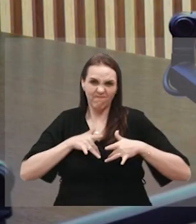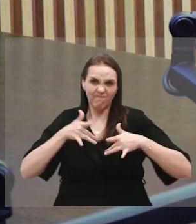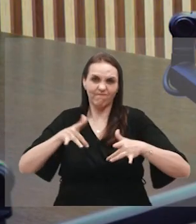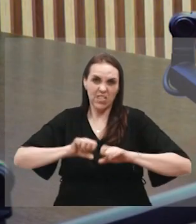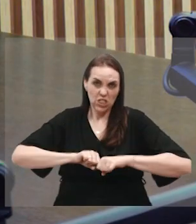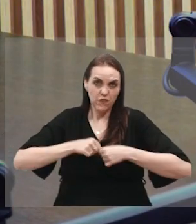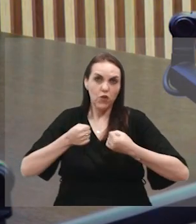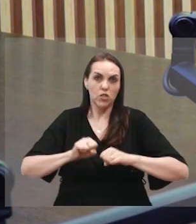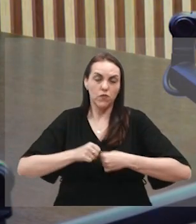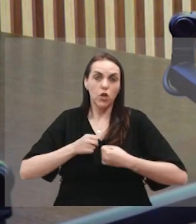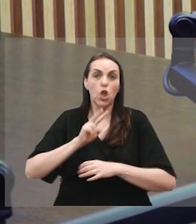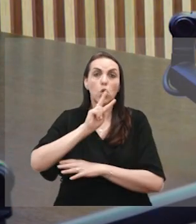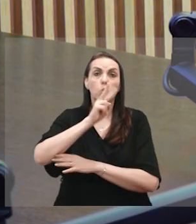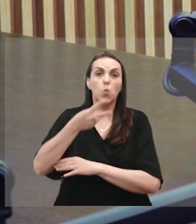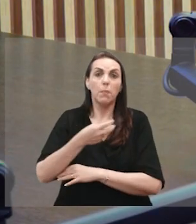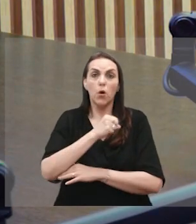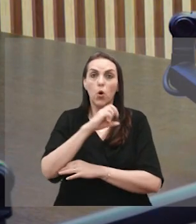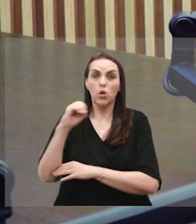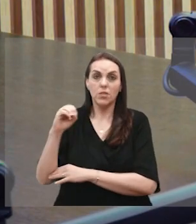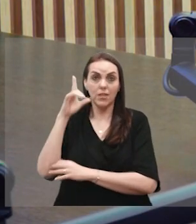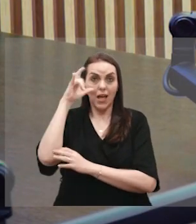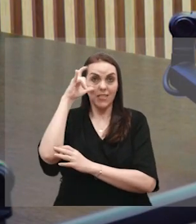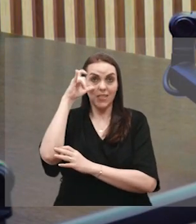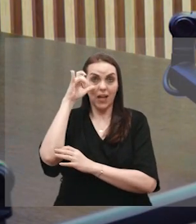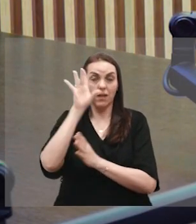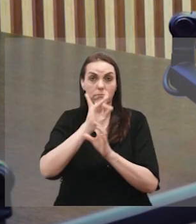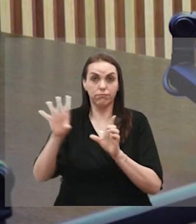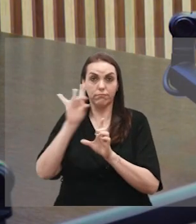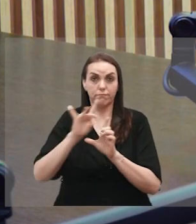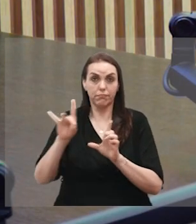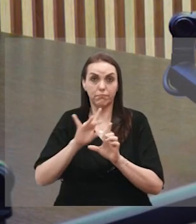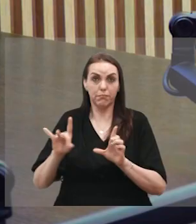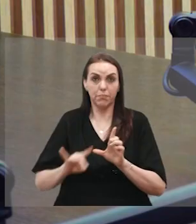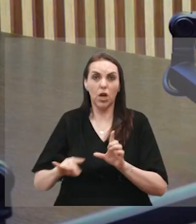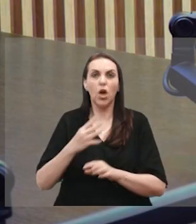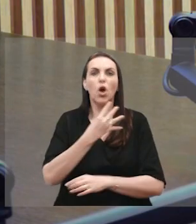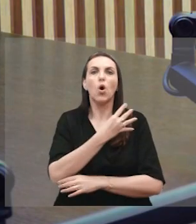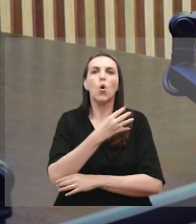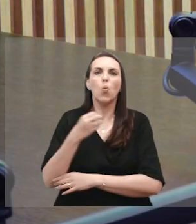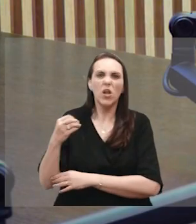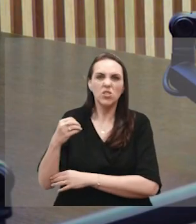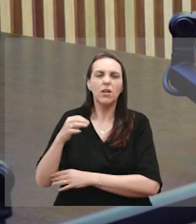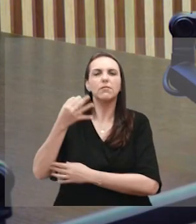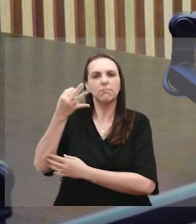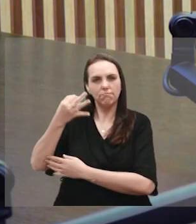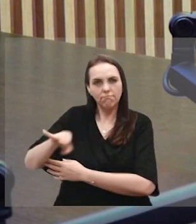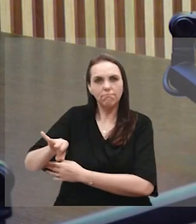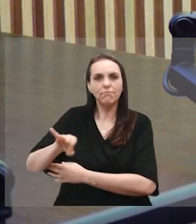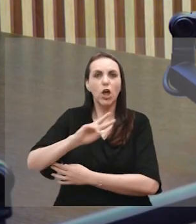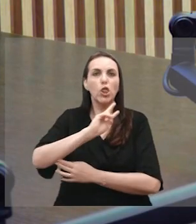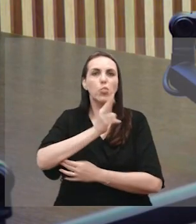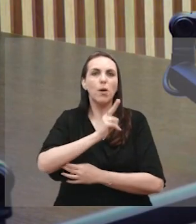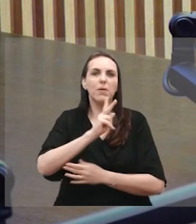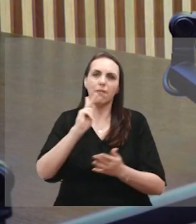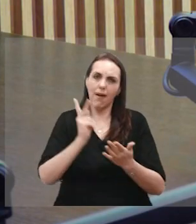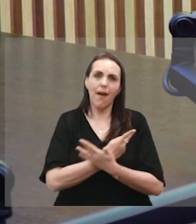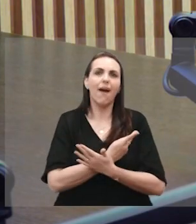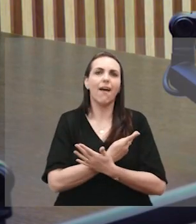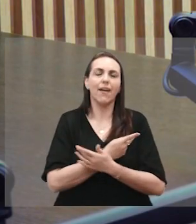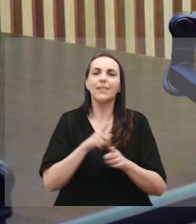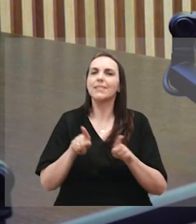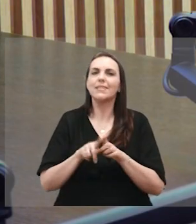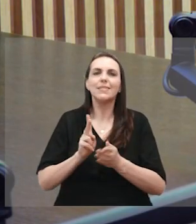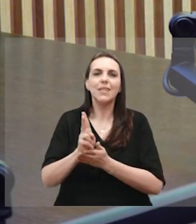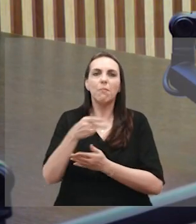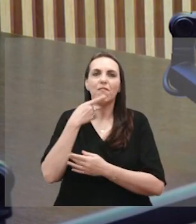2.500, 2.800 publicações no Instagram, eu costumo dizer que 400 eu acertei, as 2.000 eu errei. Sempre gosto de citar o Michael